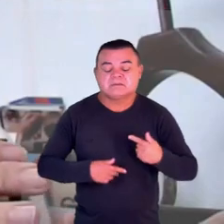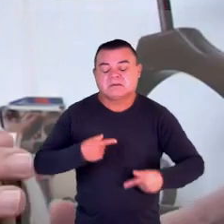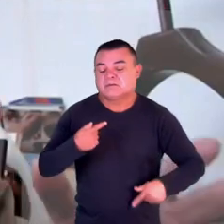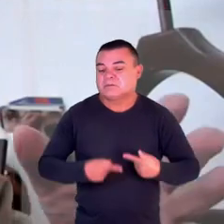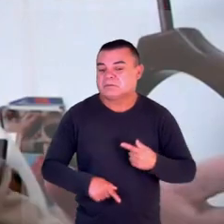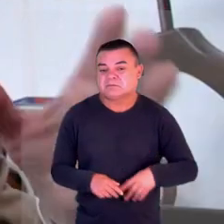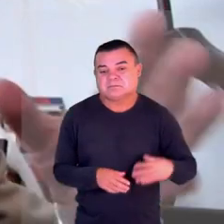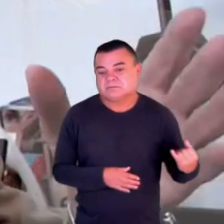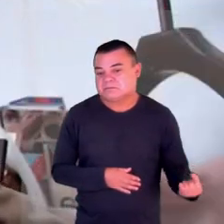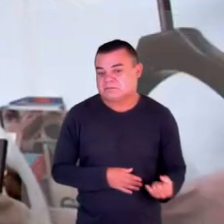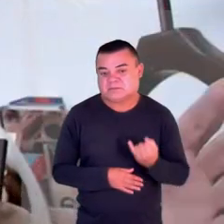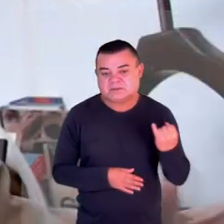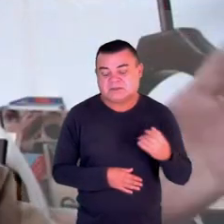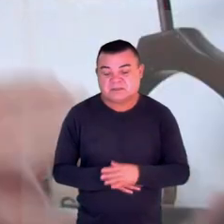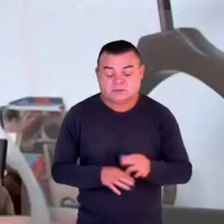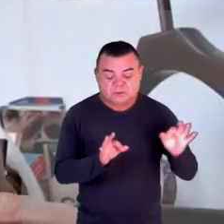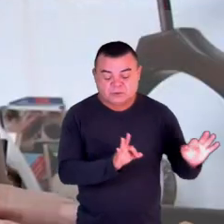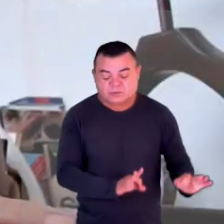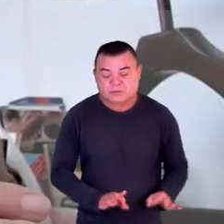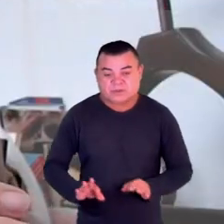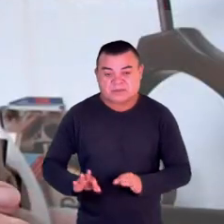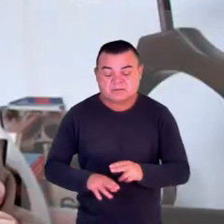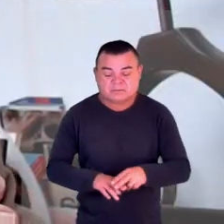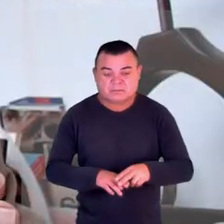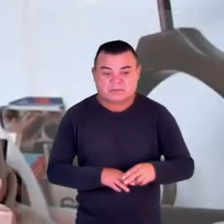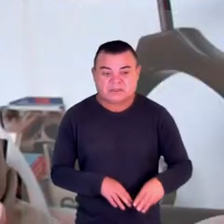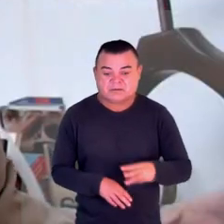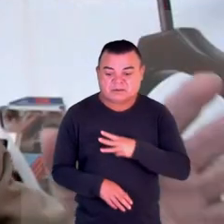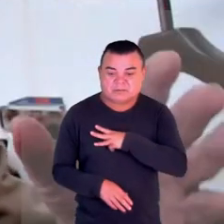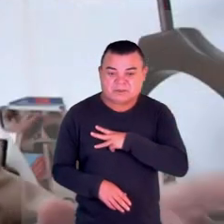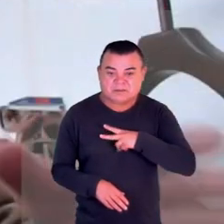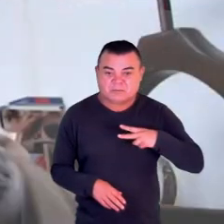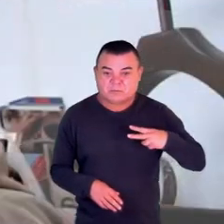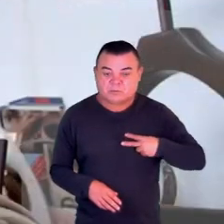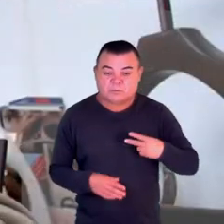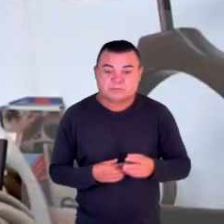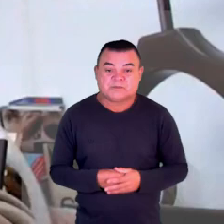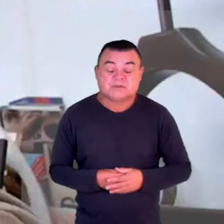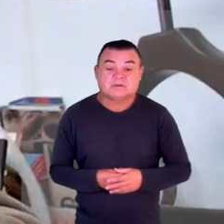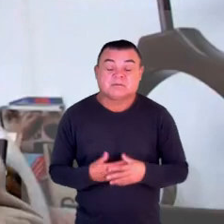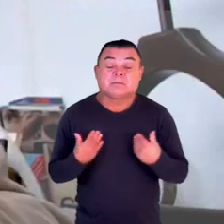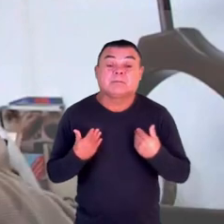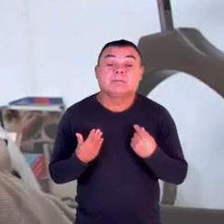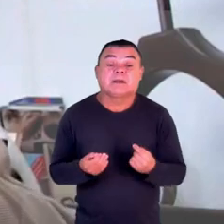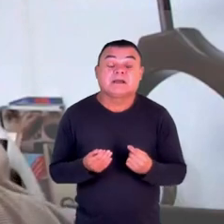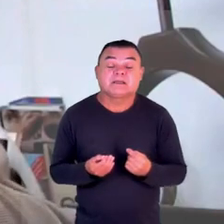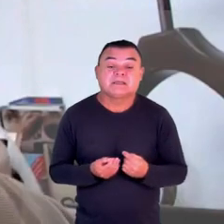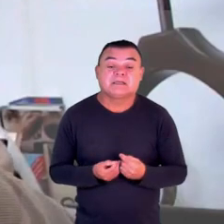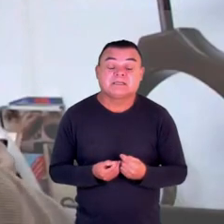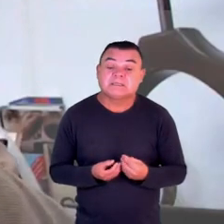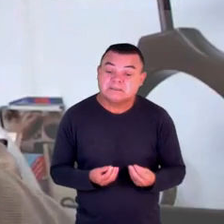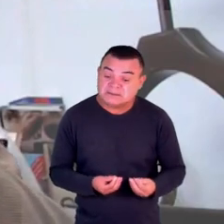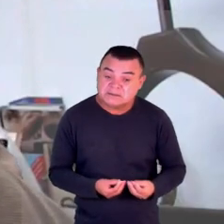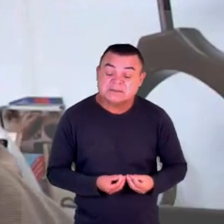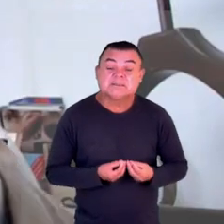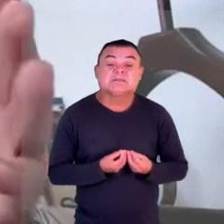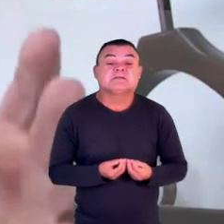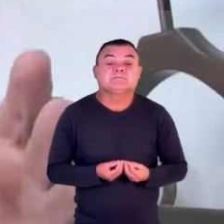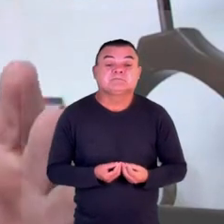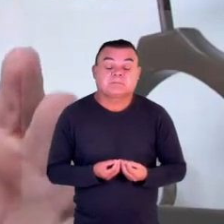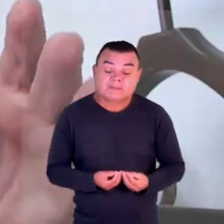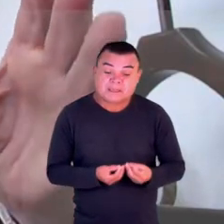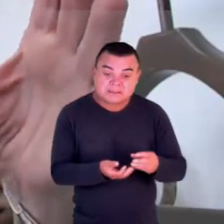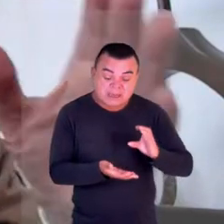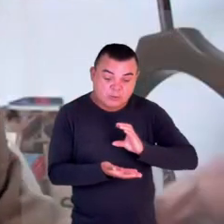então do acompanhamento pelo Ministério Público da destinação então da do do